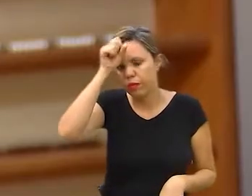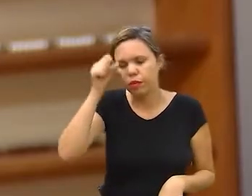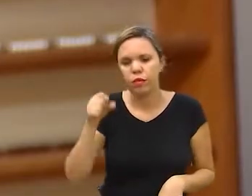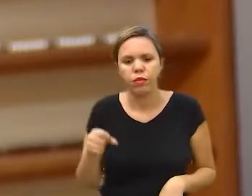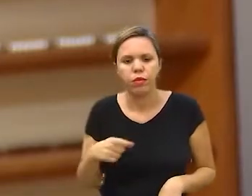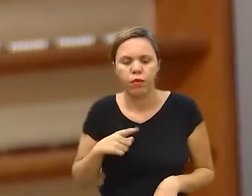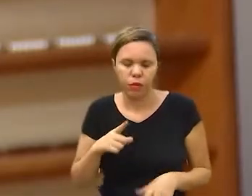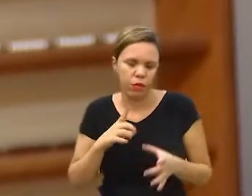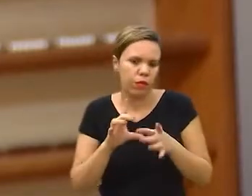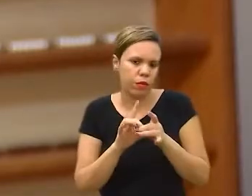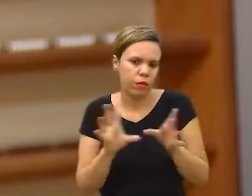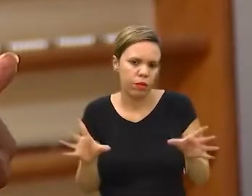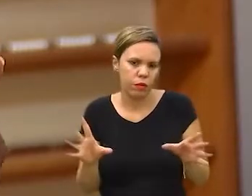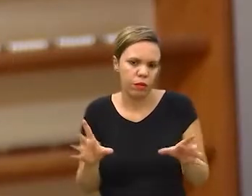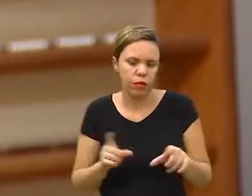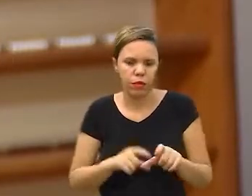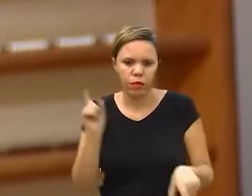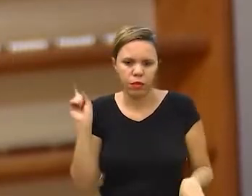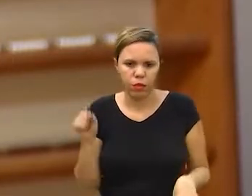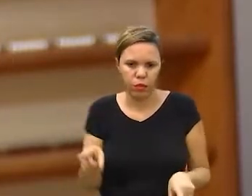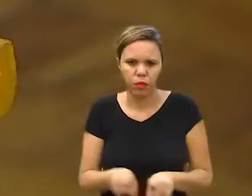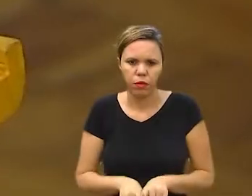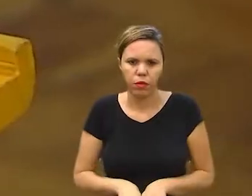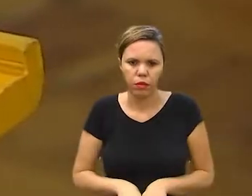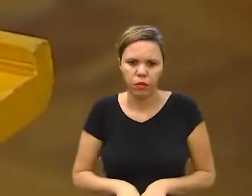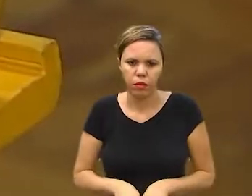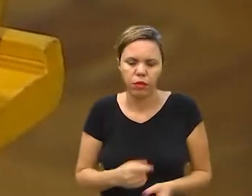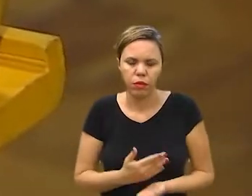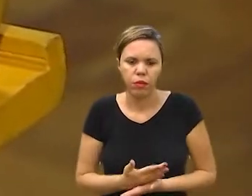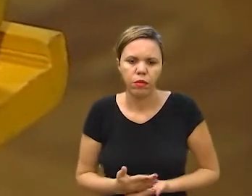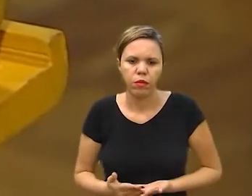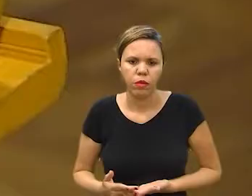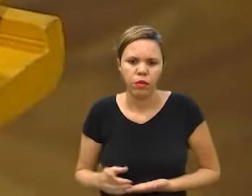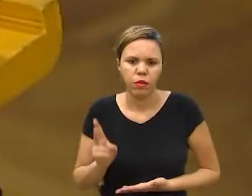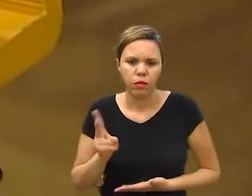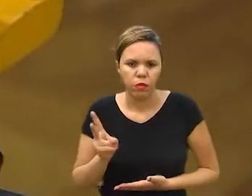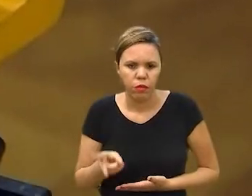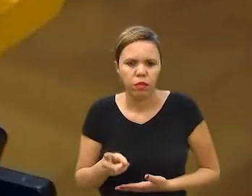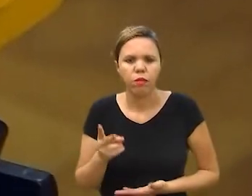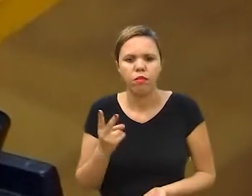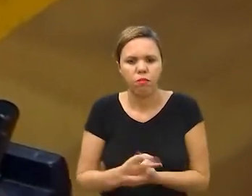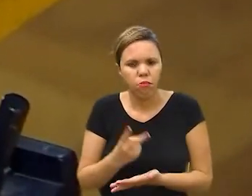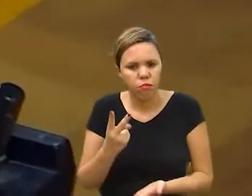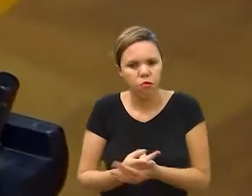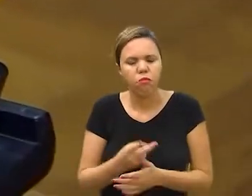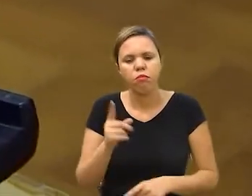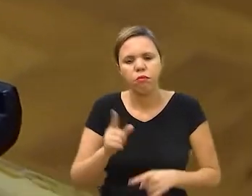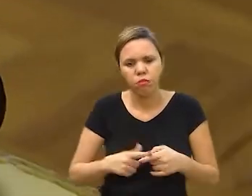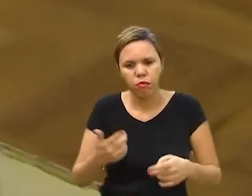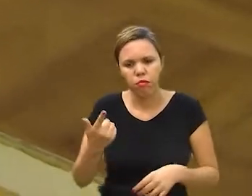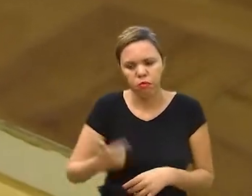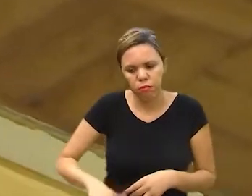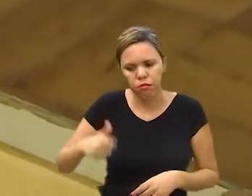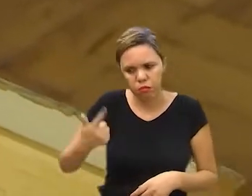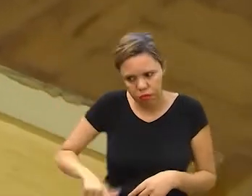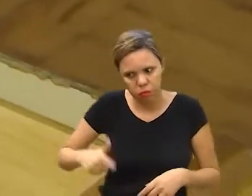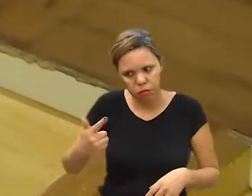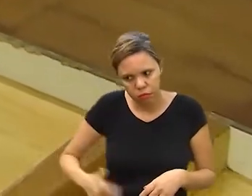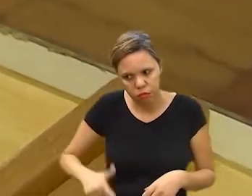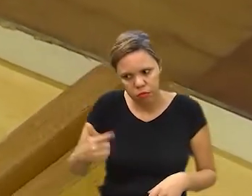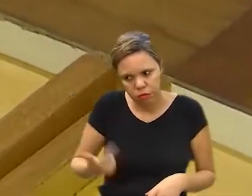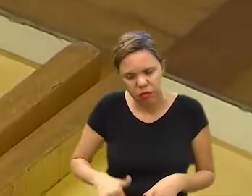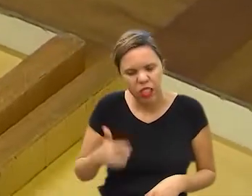tem essa liberdade também, essa autonomia também. Mas se ela começar a pegar sempre o mesmo objeto, ela não vai ficar repetindo?